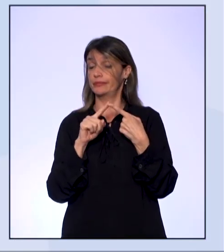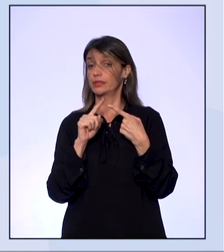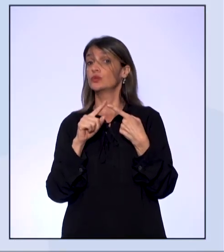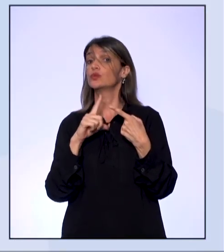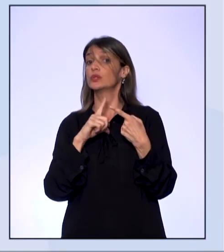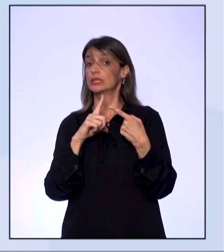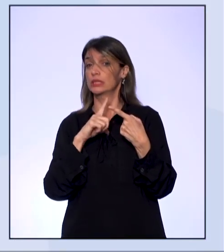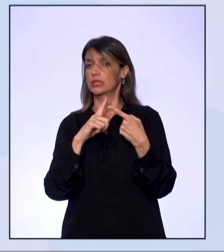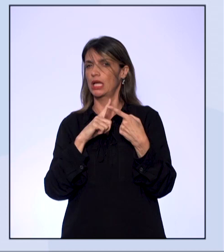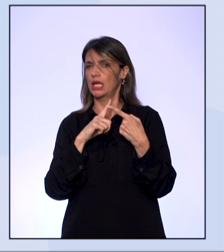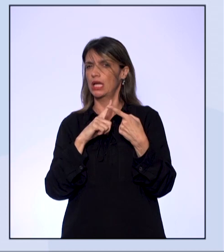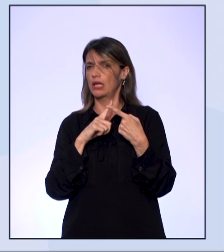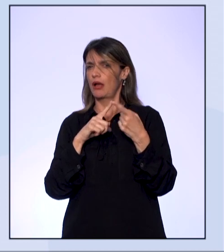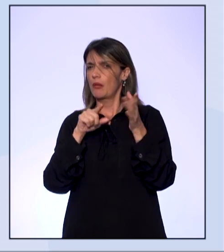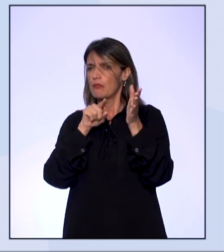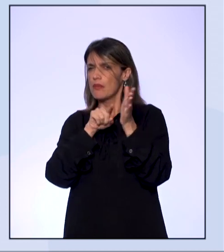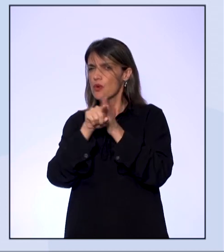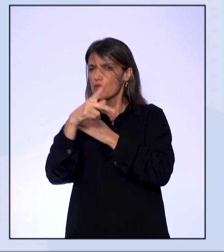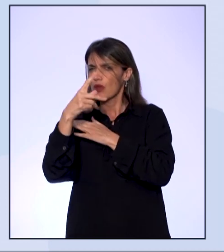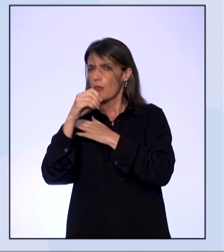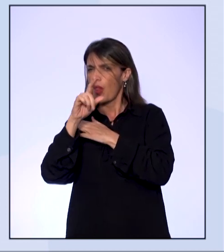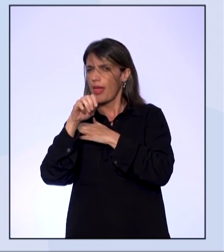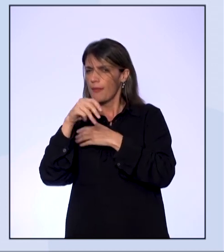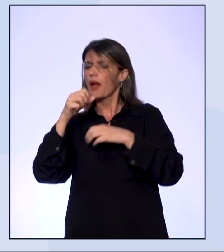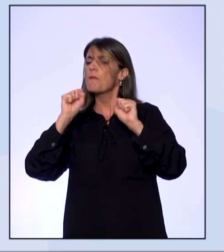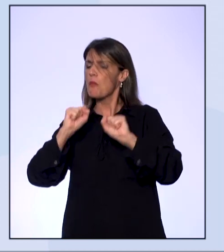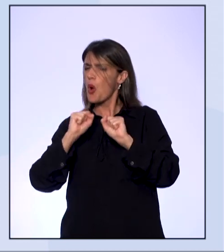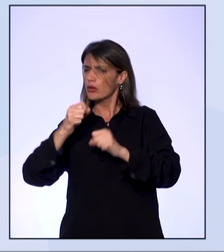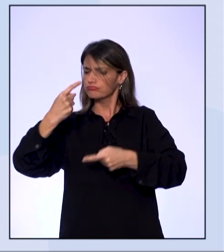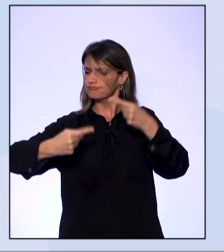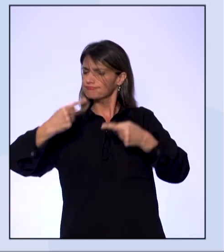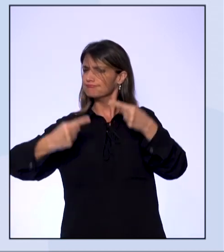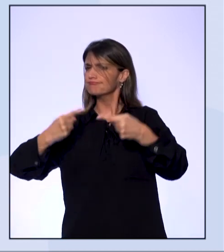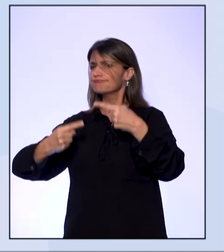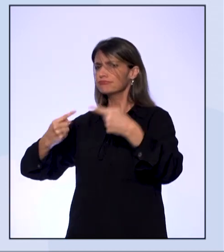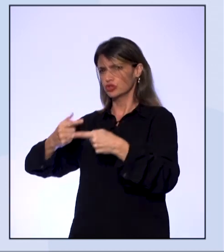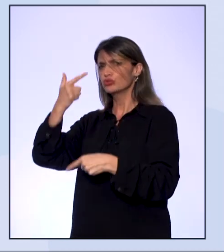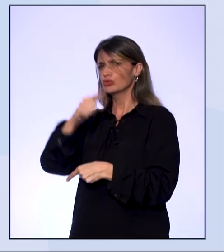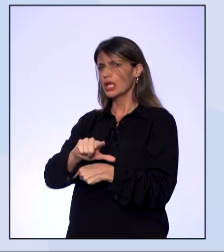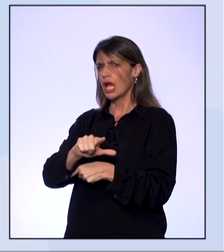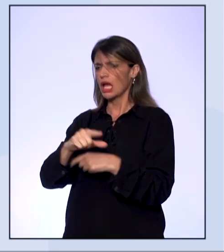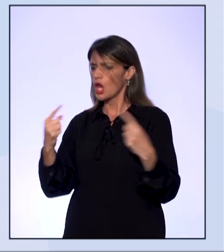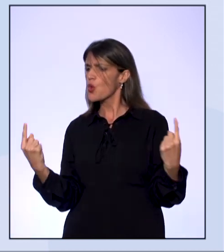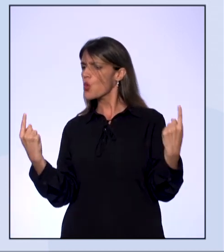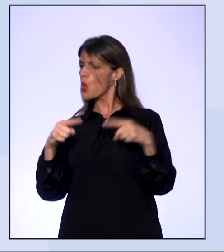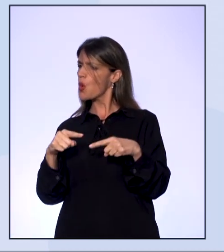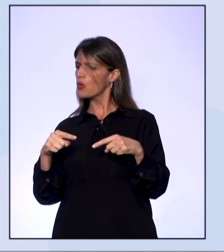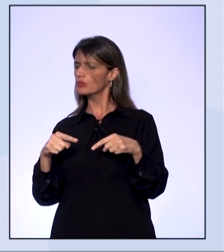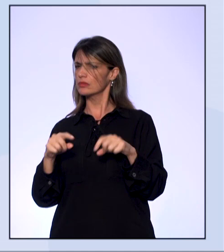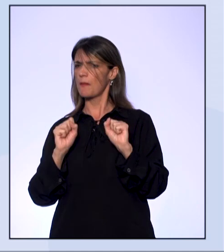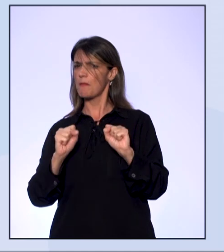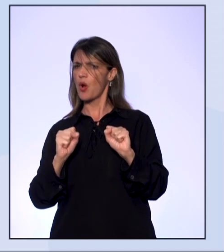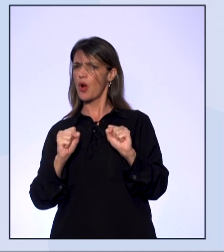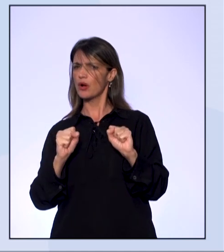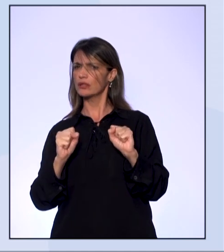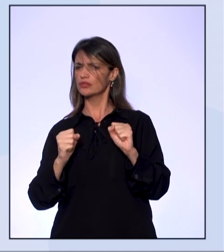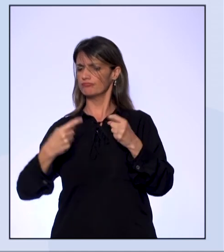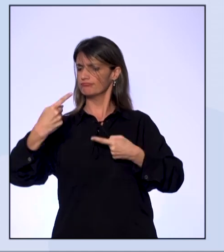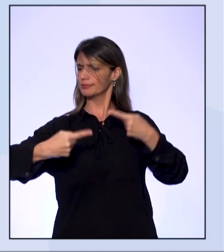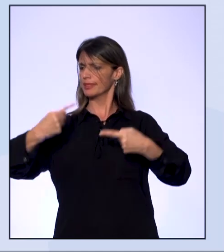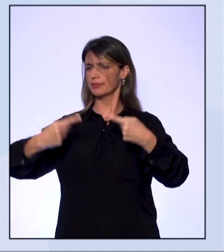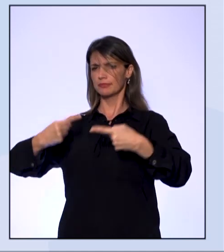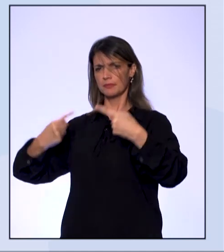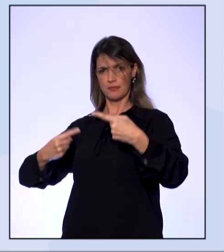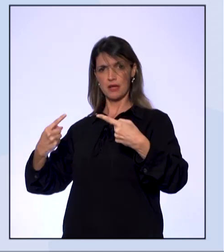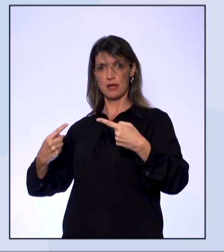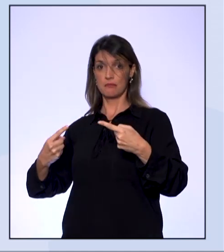uma questão polêmica que pode ser discutida, que admite posicionamentos contrários, que pode ser debatido de forma saudável. E,